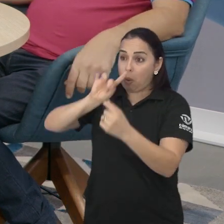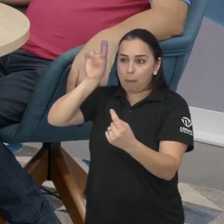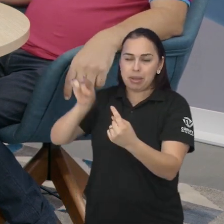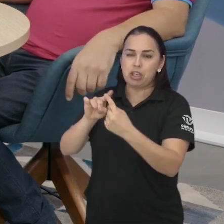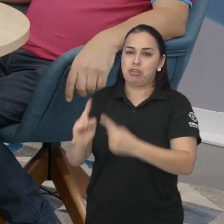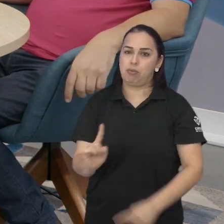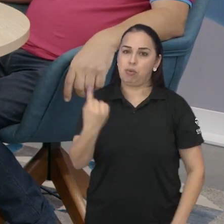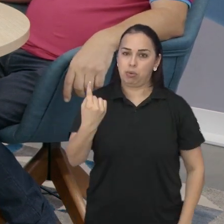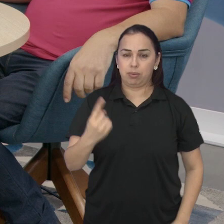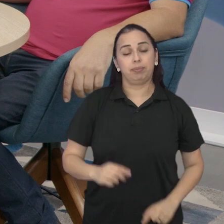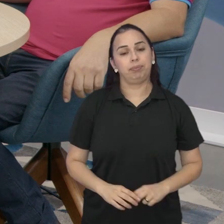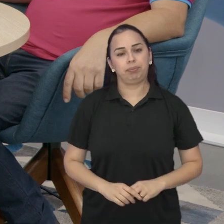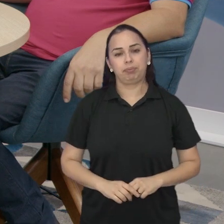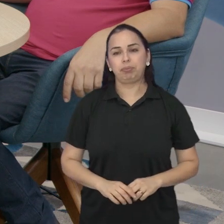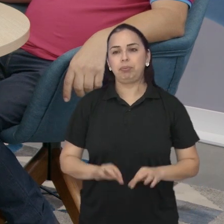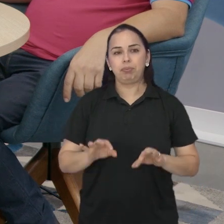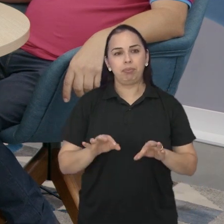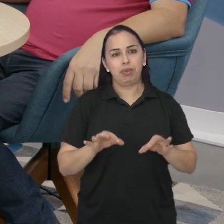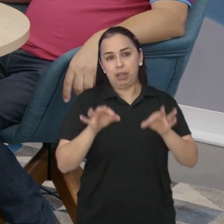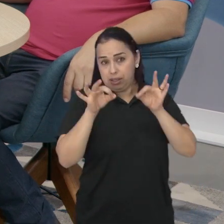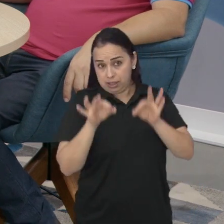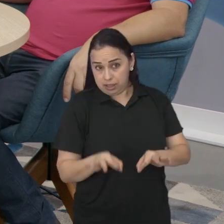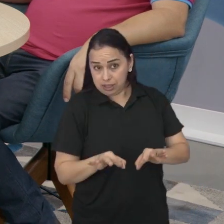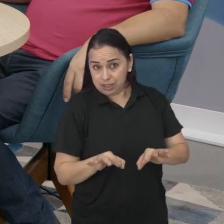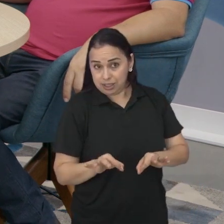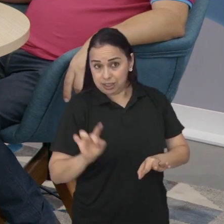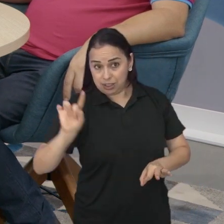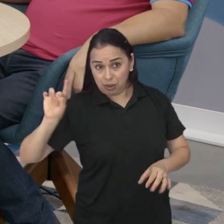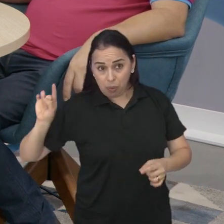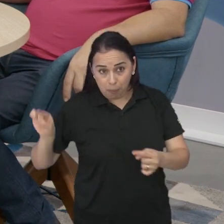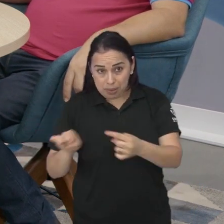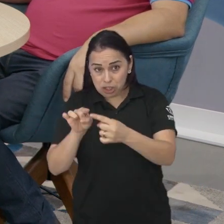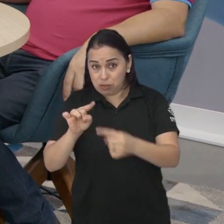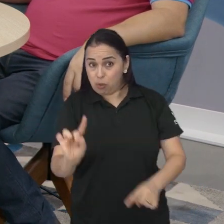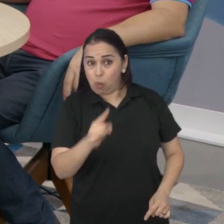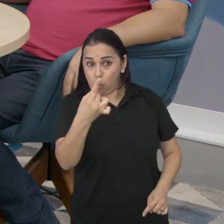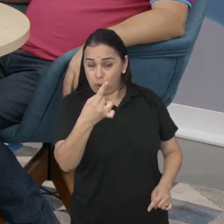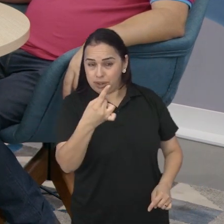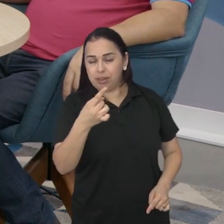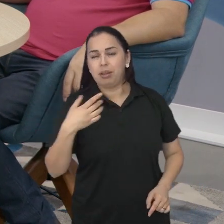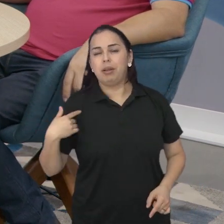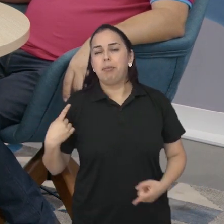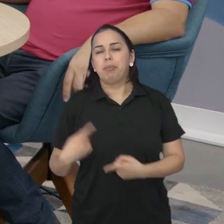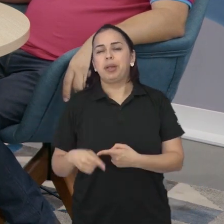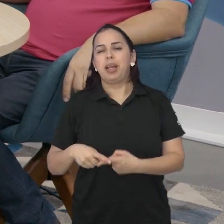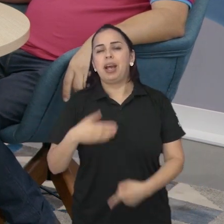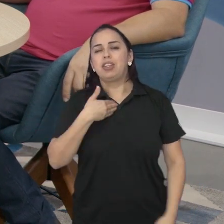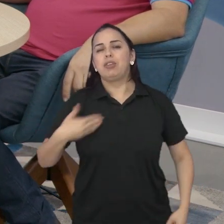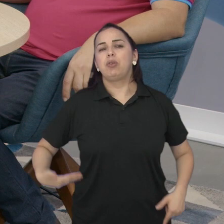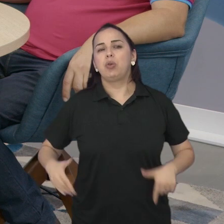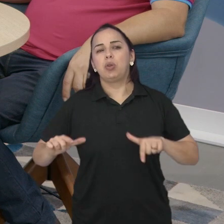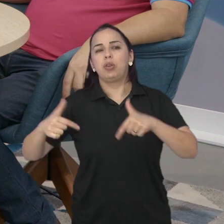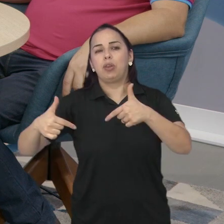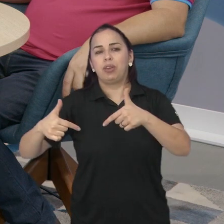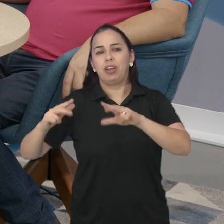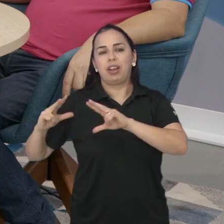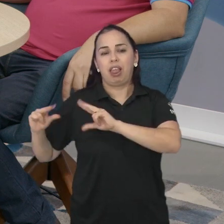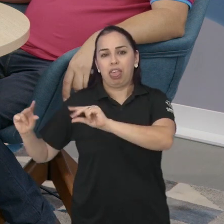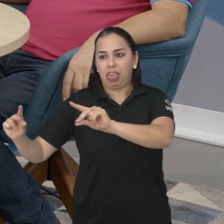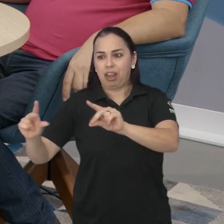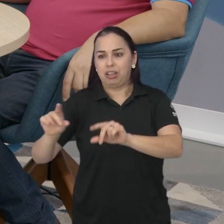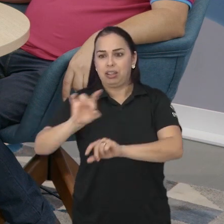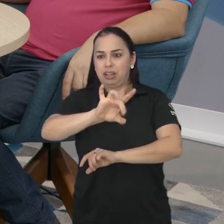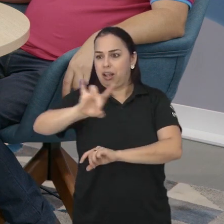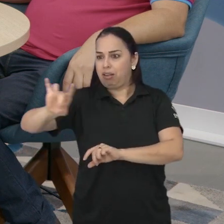propósito, que é o correto, né? Porque quando a gente fala de política pública, é muito complicado você sentar e conversar. Cada